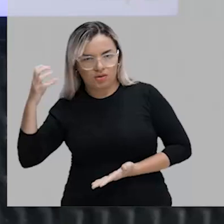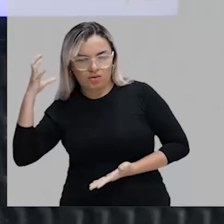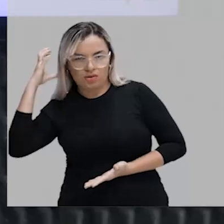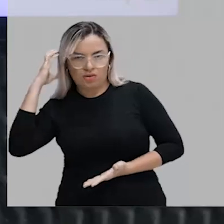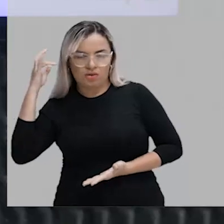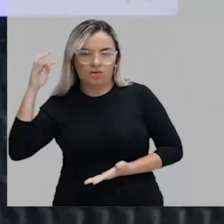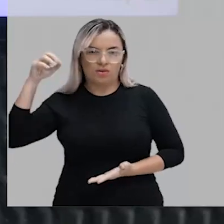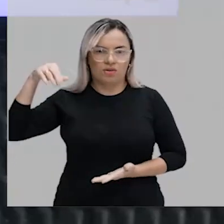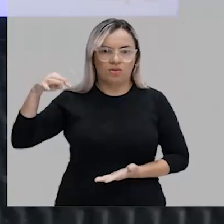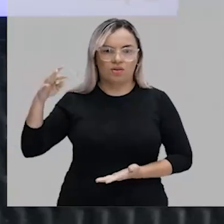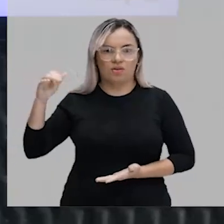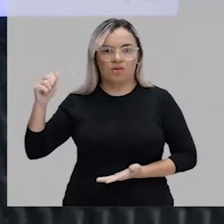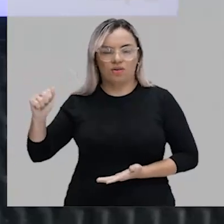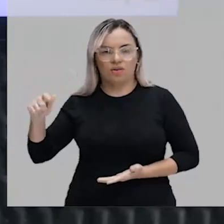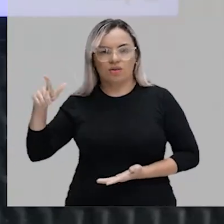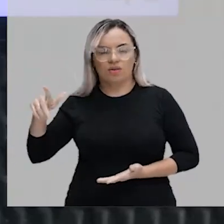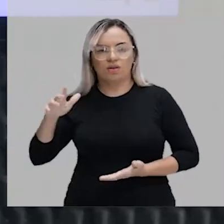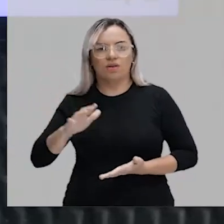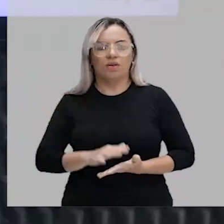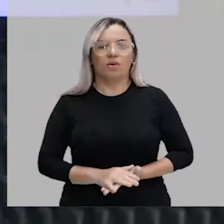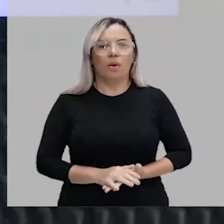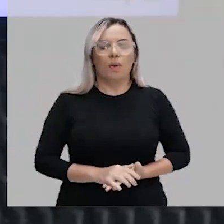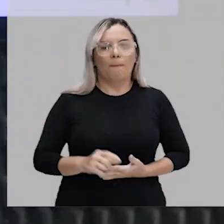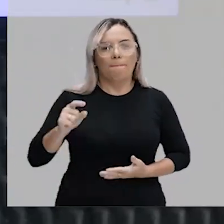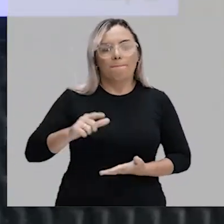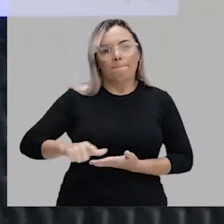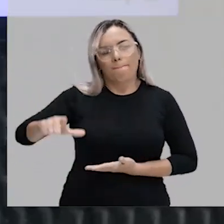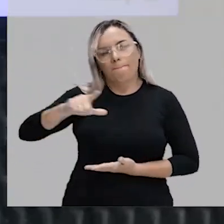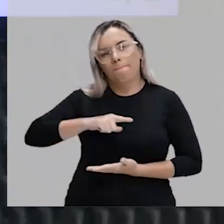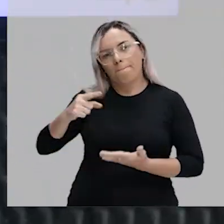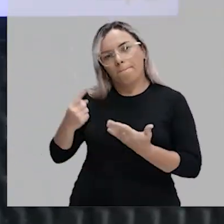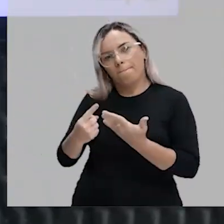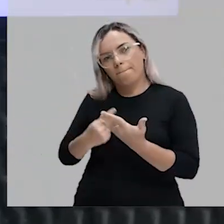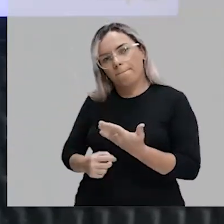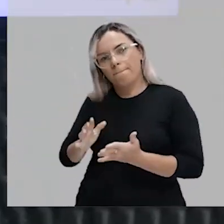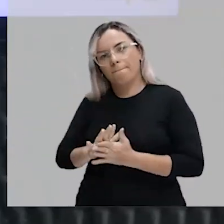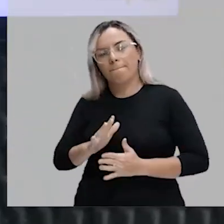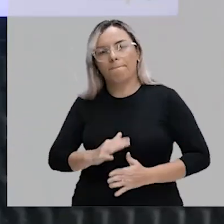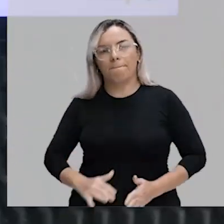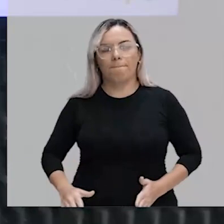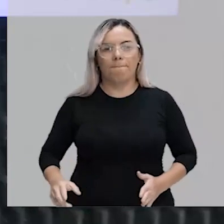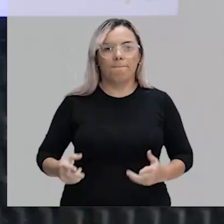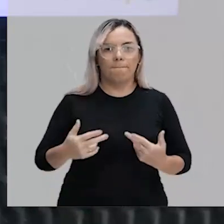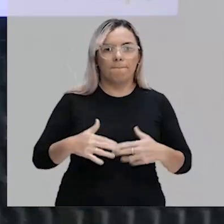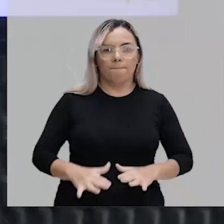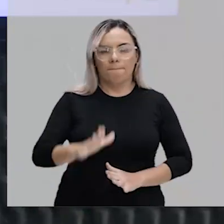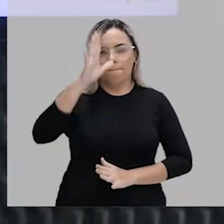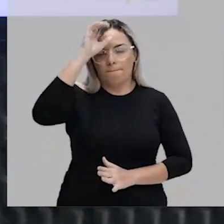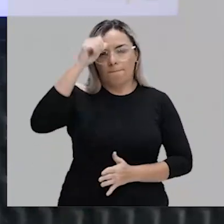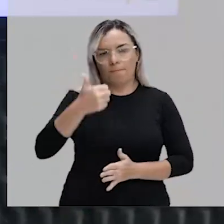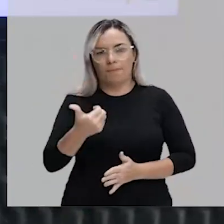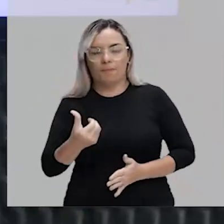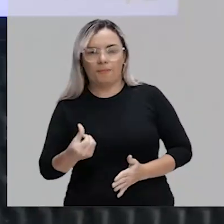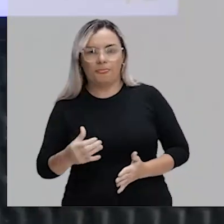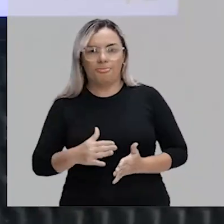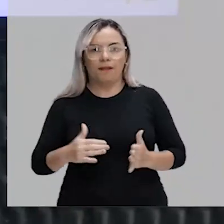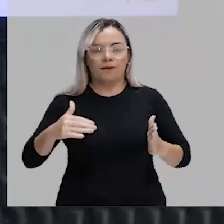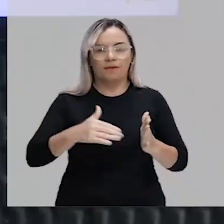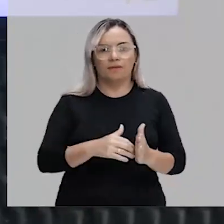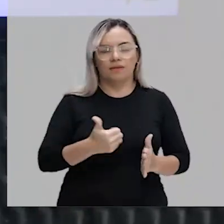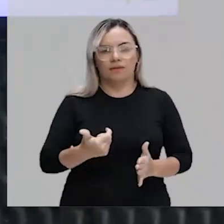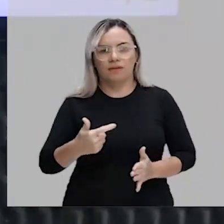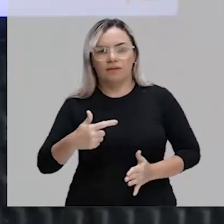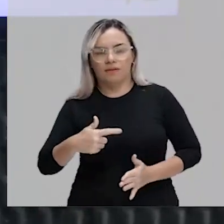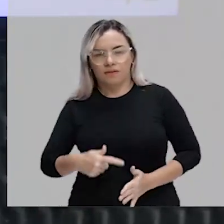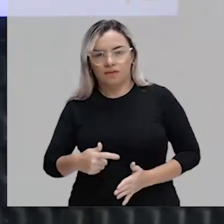Rádio Timbira 1290 MHz, onde você tem o programa hashtag Fica em Casa Aprendendo, das 16 às 17, de